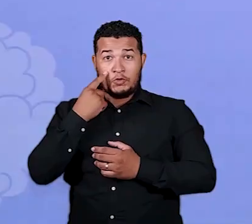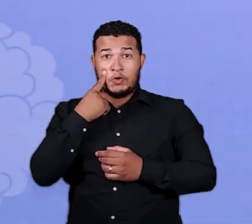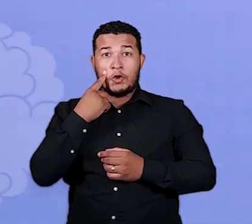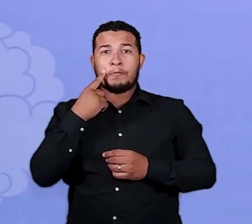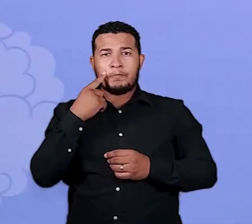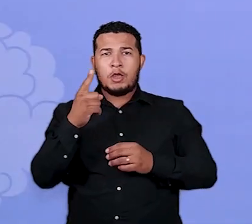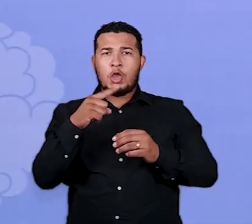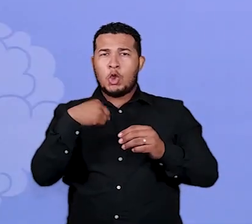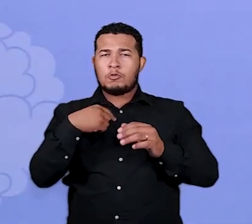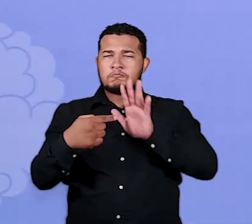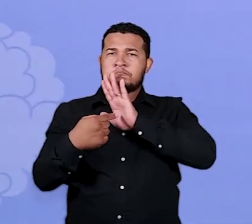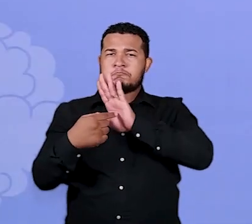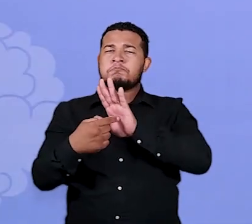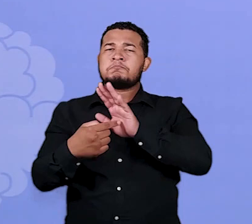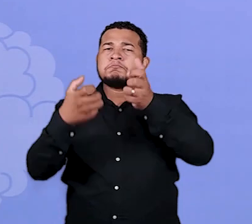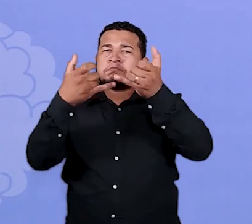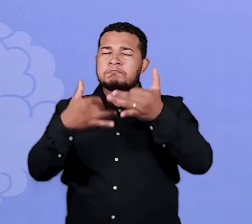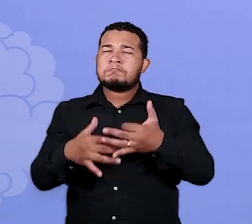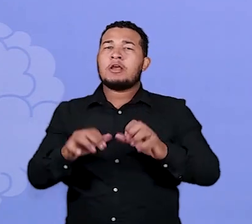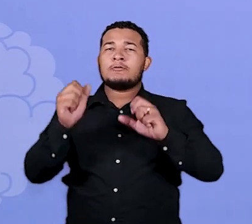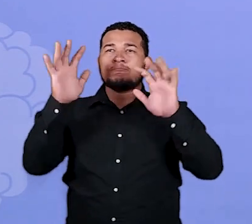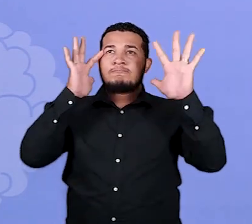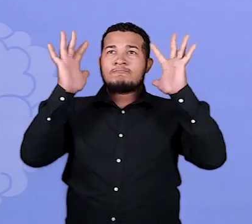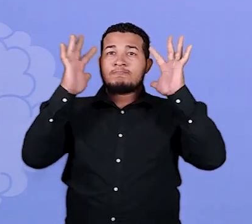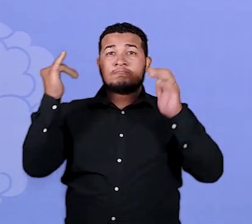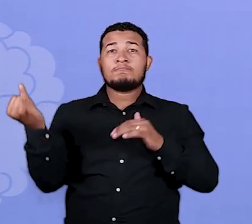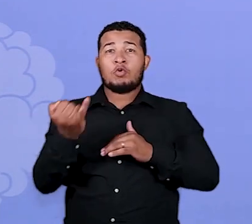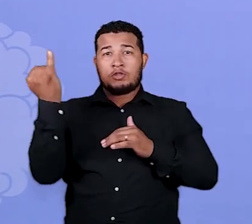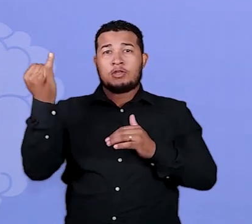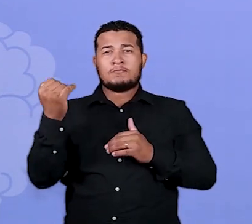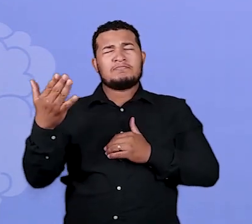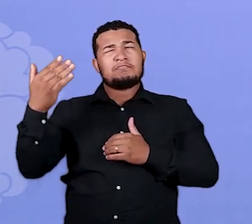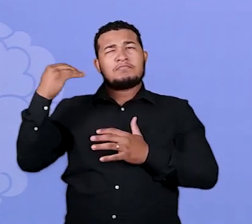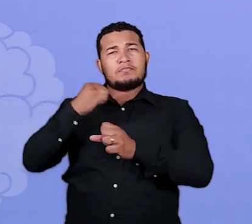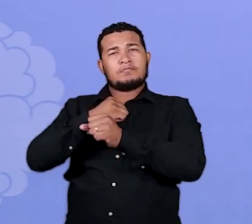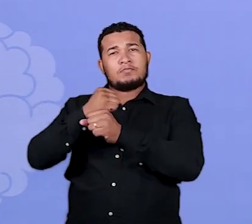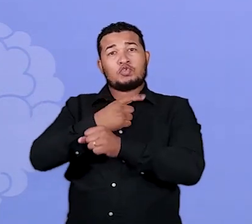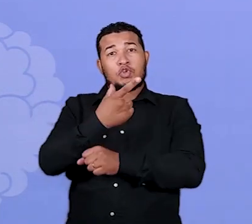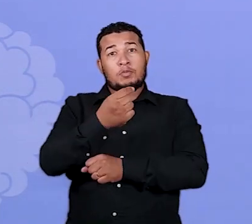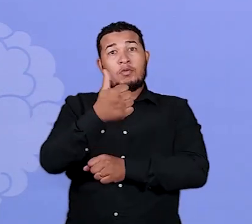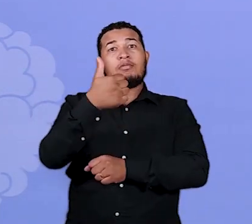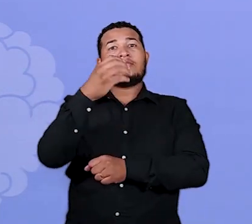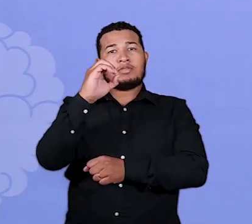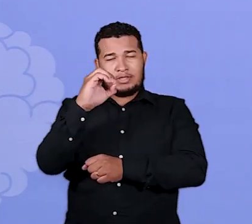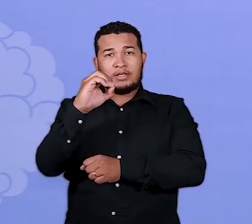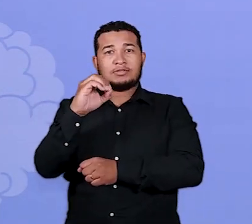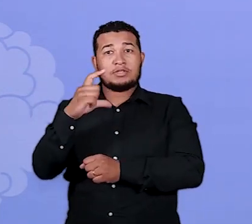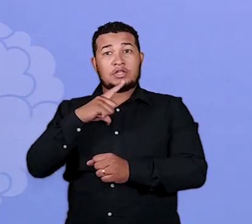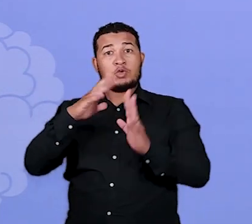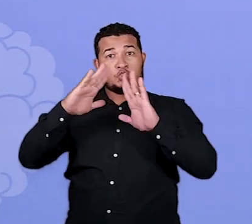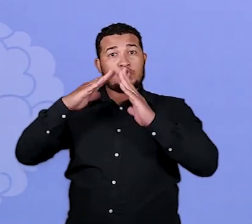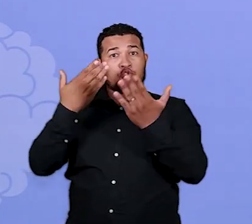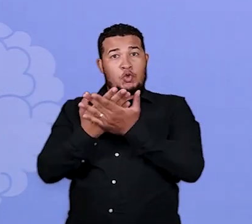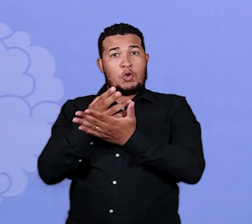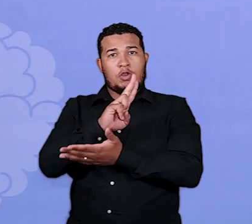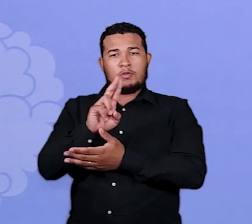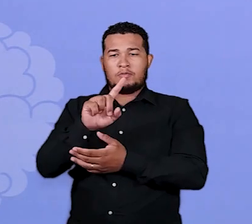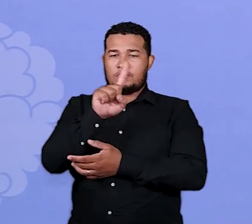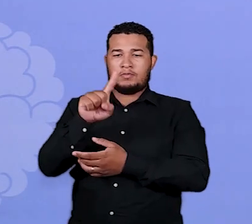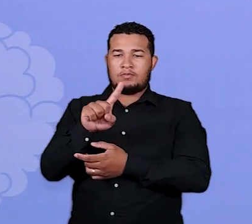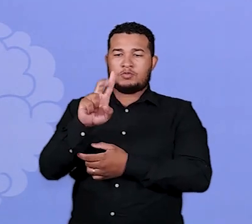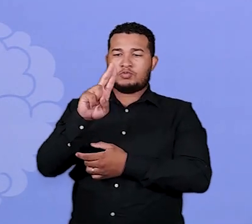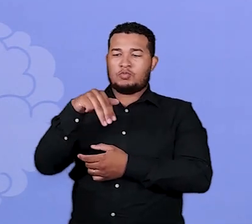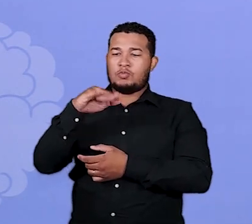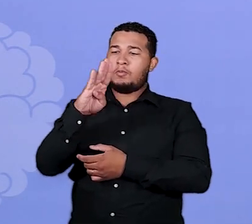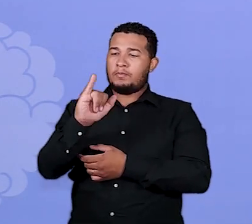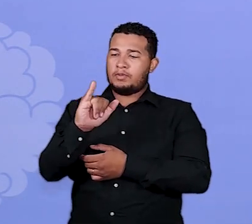acompanha, que eu vou trazer para você uma reflexão muito importante. Certa vez, em 2010, na escola Zumbi dos